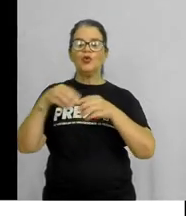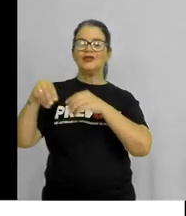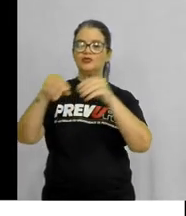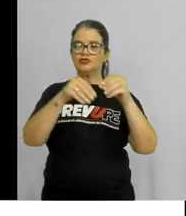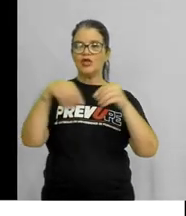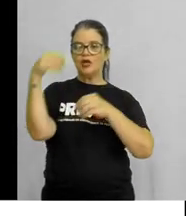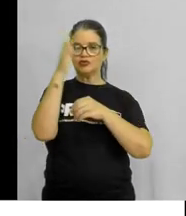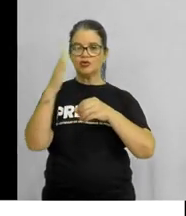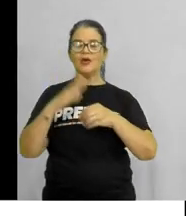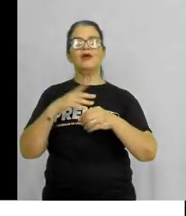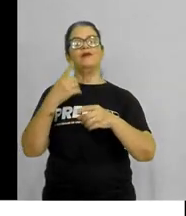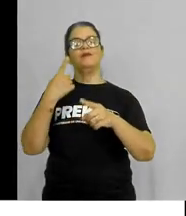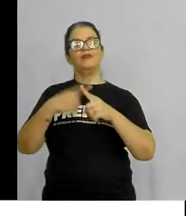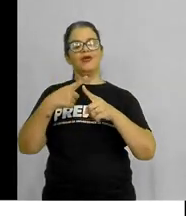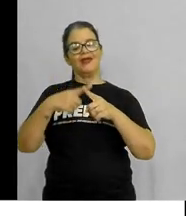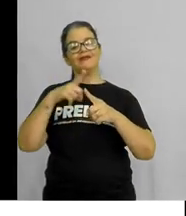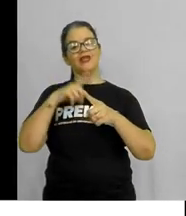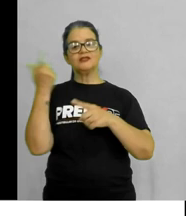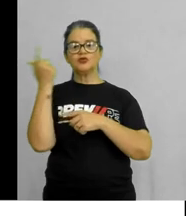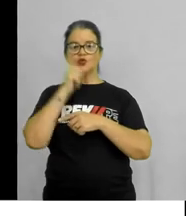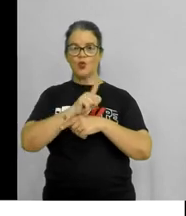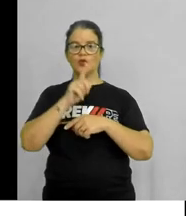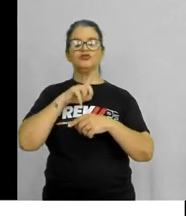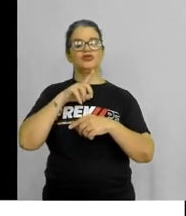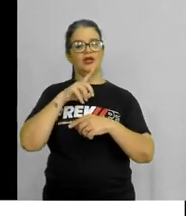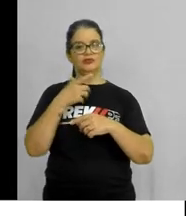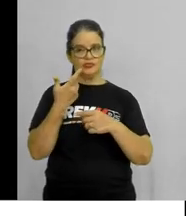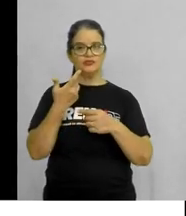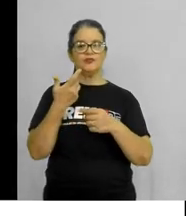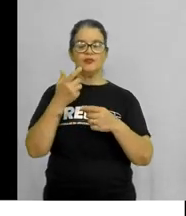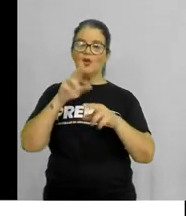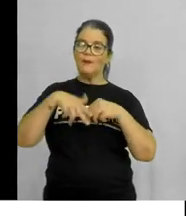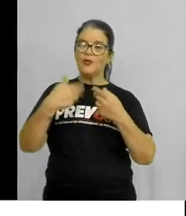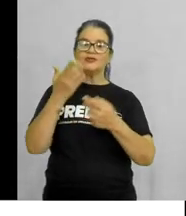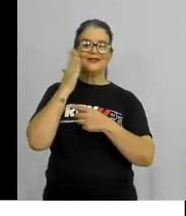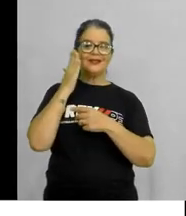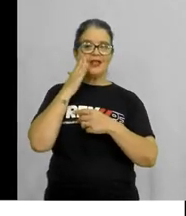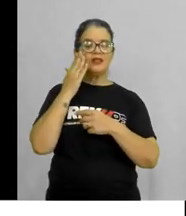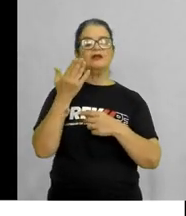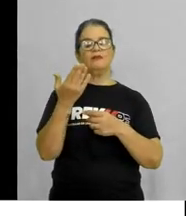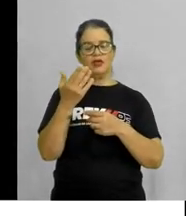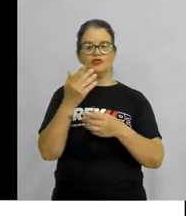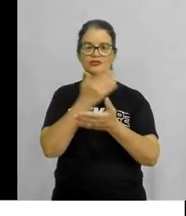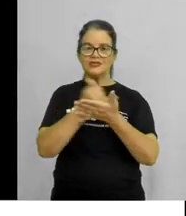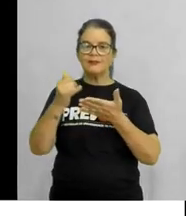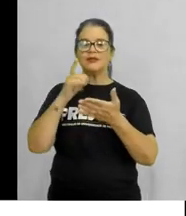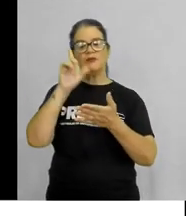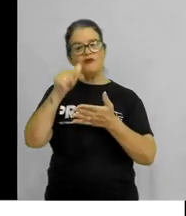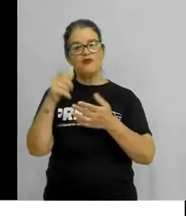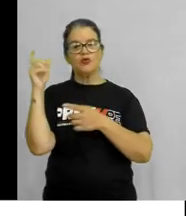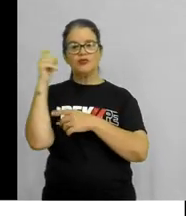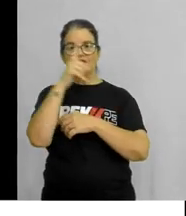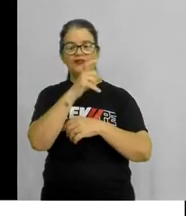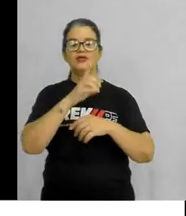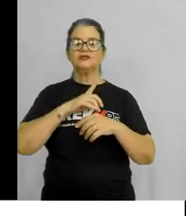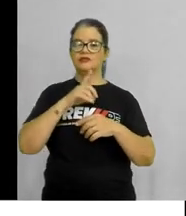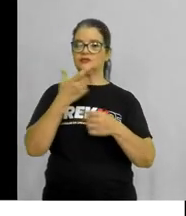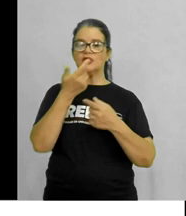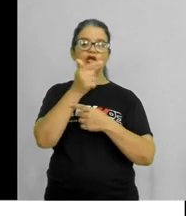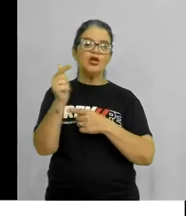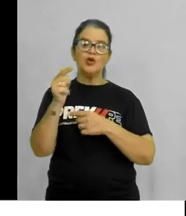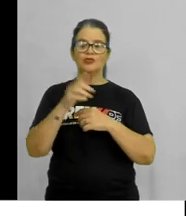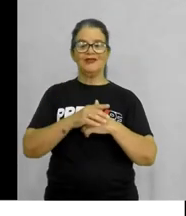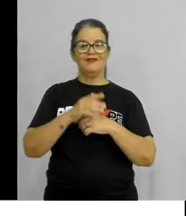brasileiros que haviam sido conquistados os entendimentos em princípio foram difíceis e não